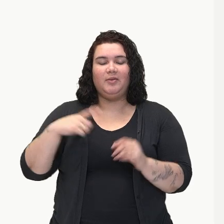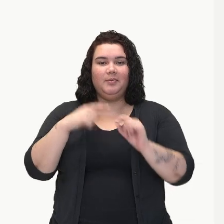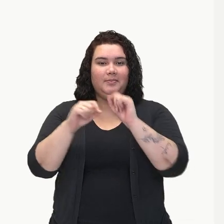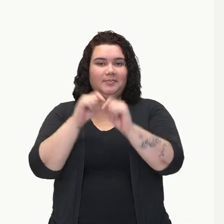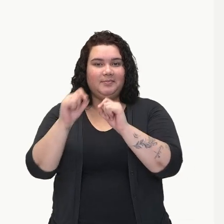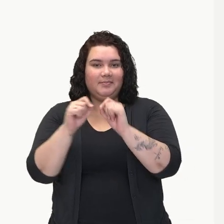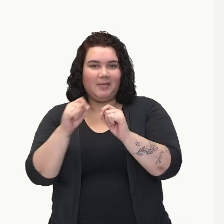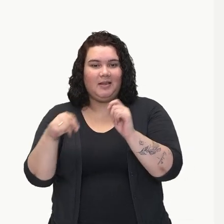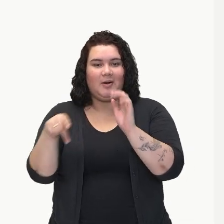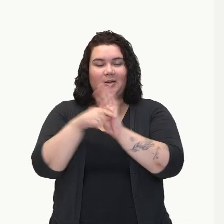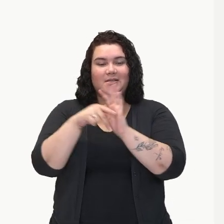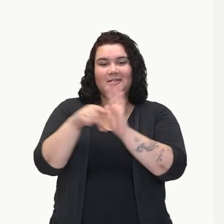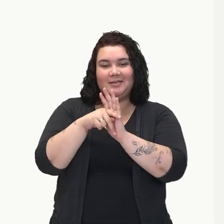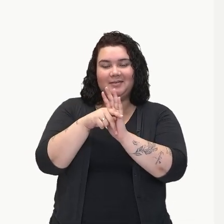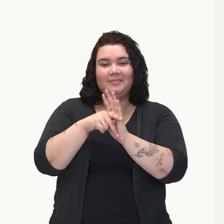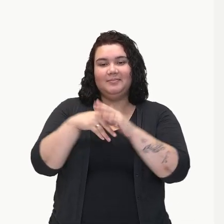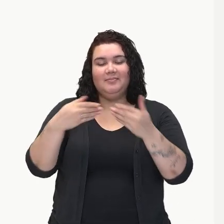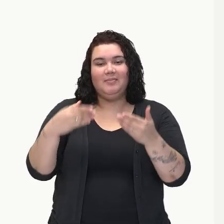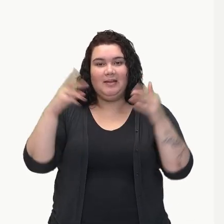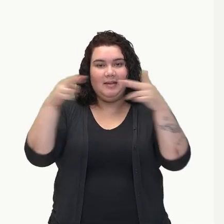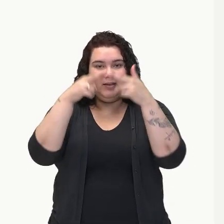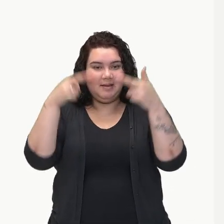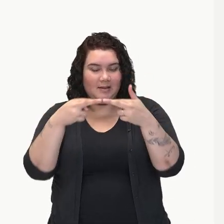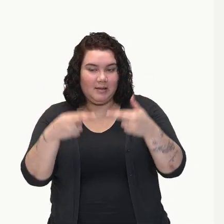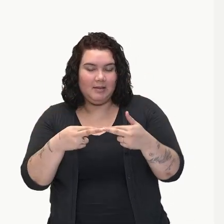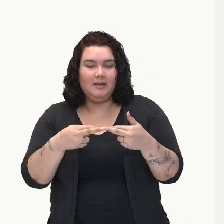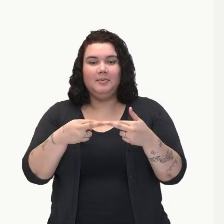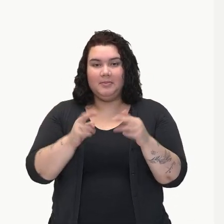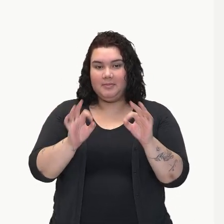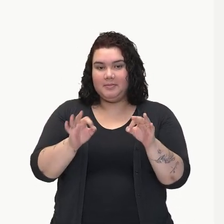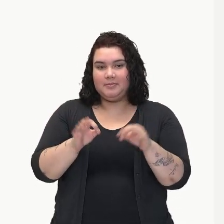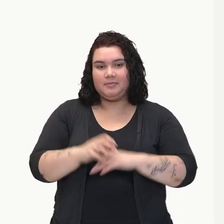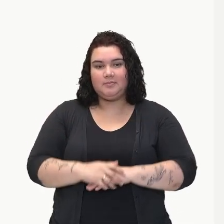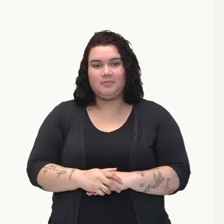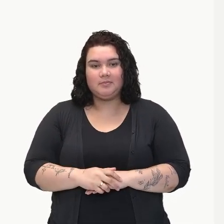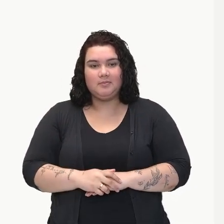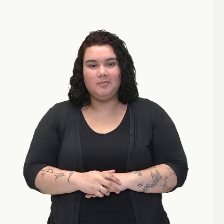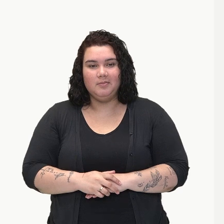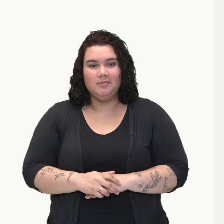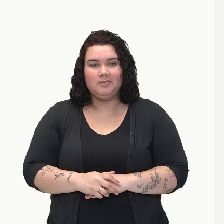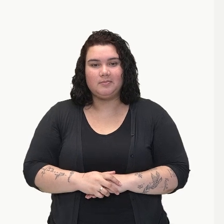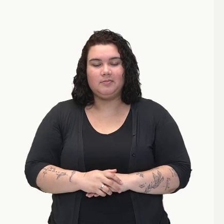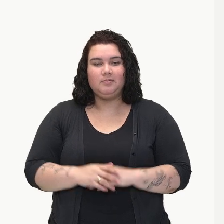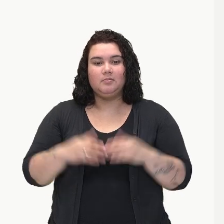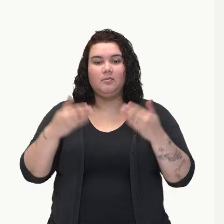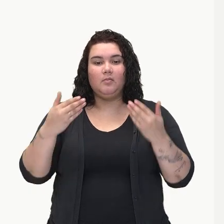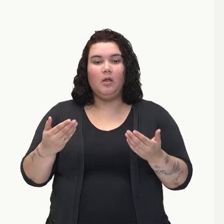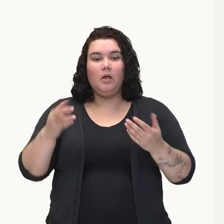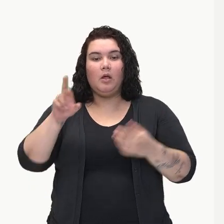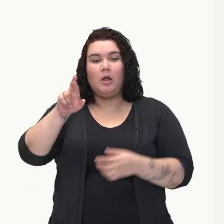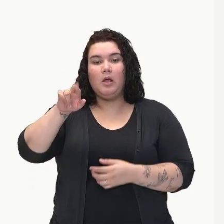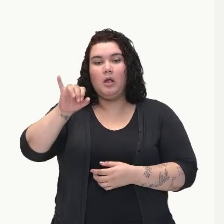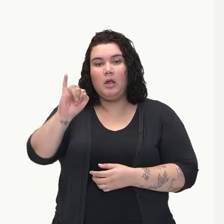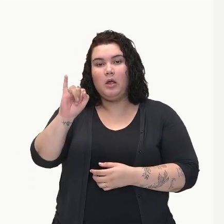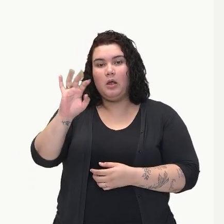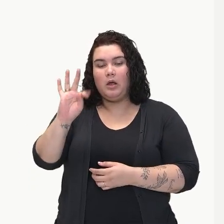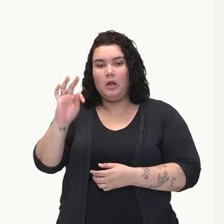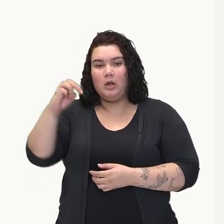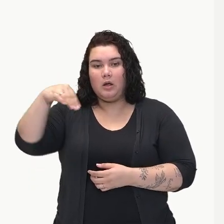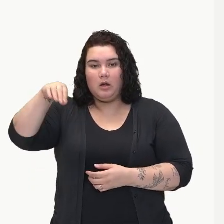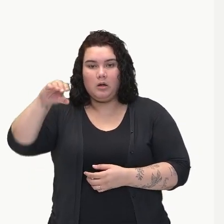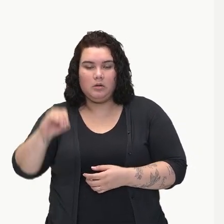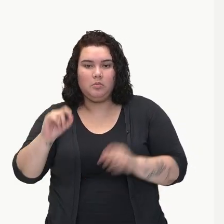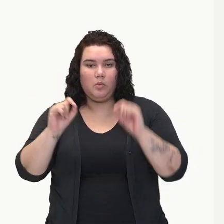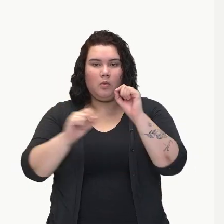música, mas eu também não preciso só de rimas para isso. O ritmo, que é essa alternância de sílabas fortes e fracos, que vai